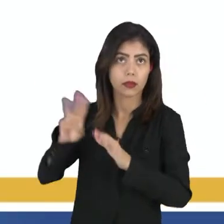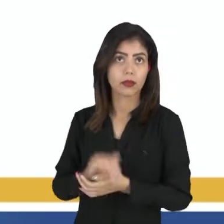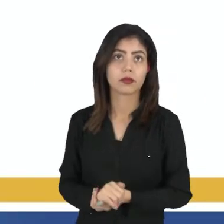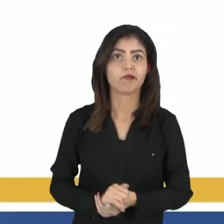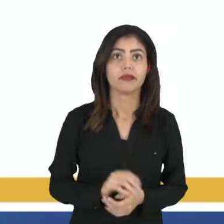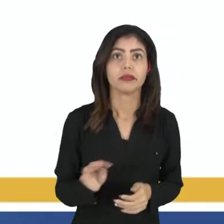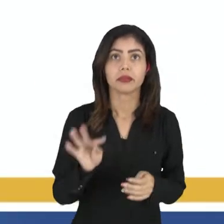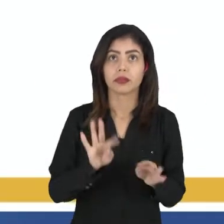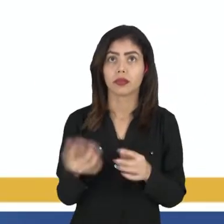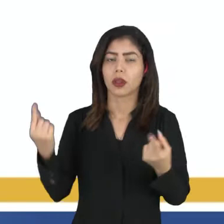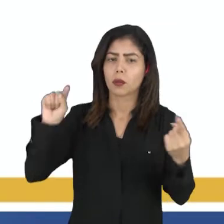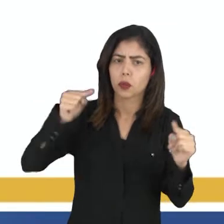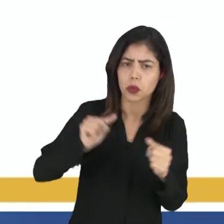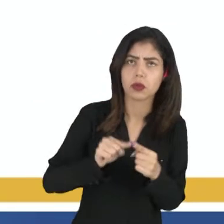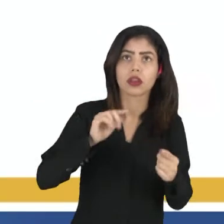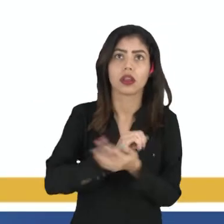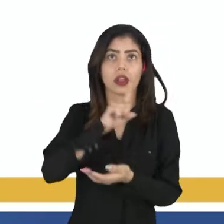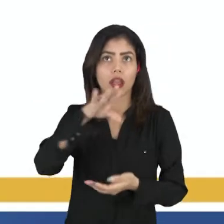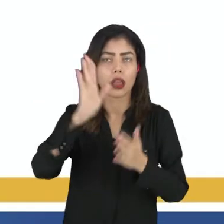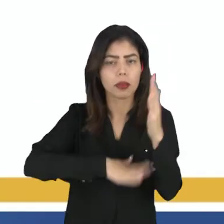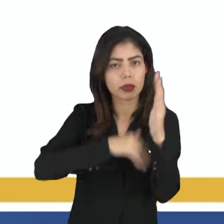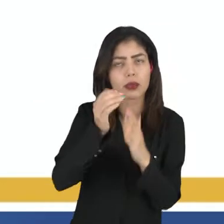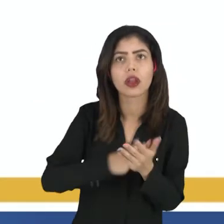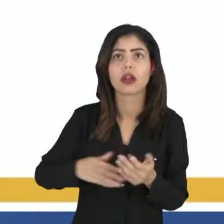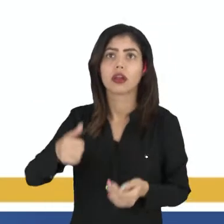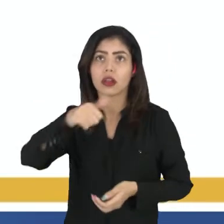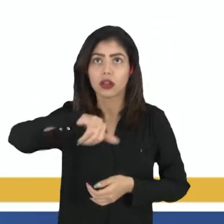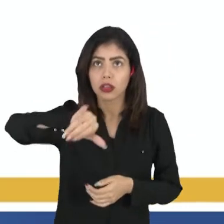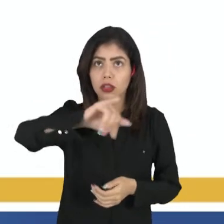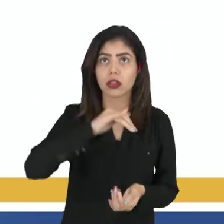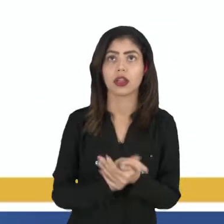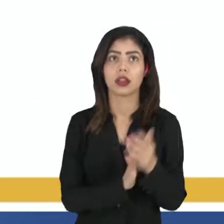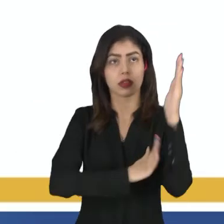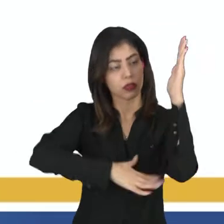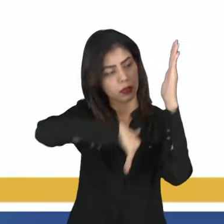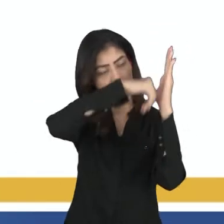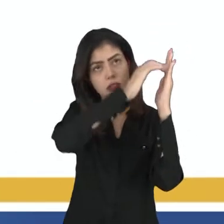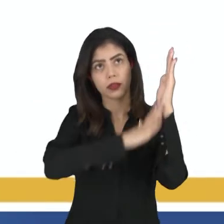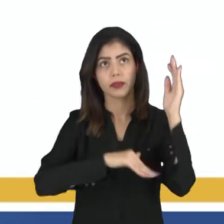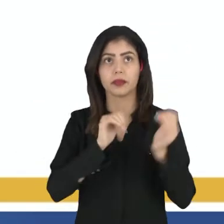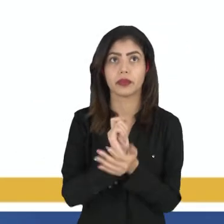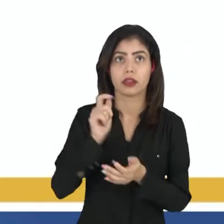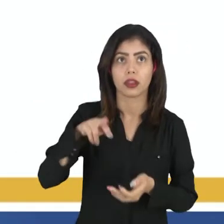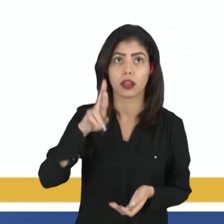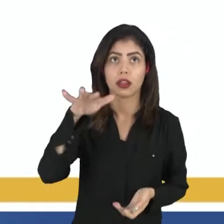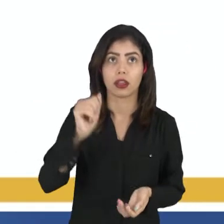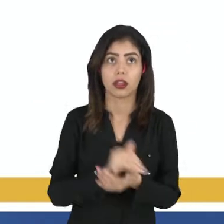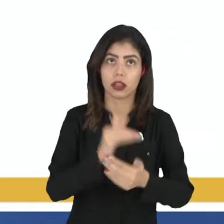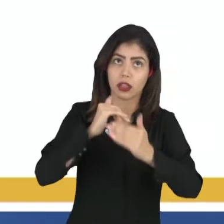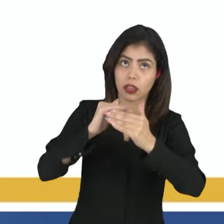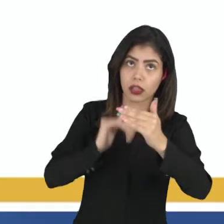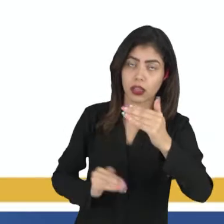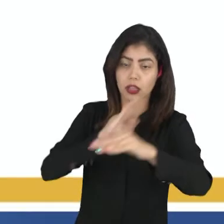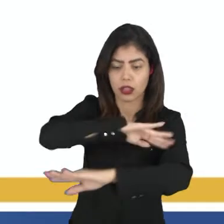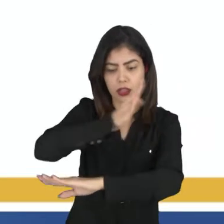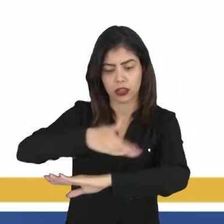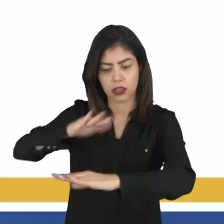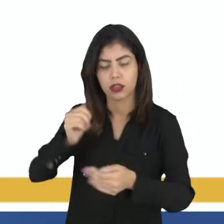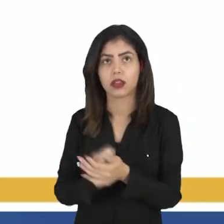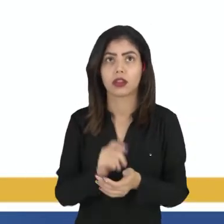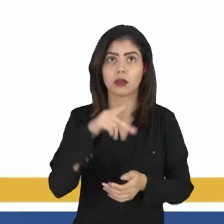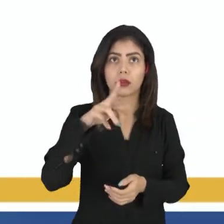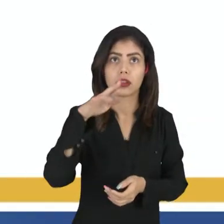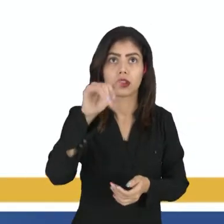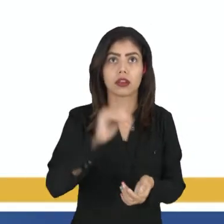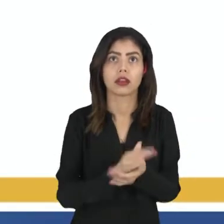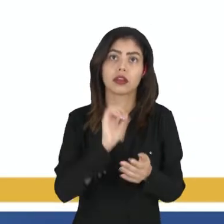é a que mais se aproxima das clássicas pinturas em óleo sobre tela, aquarela, a baixo relevo, montagem,